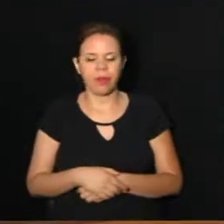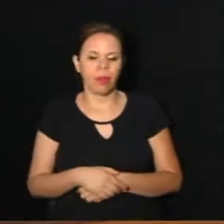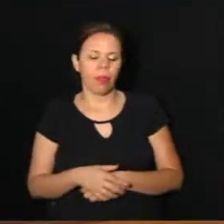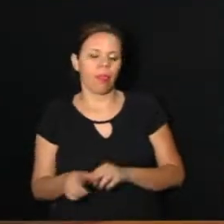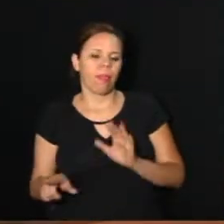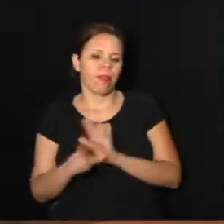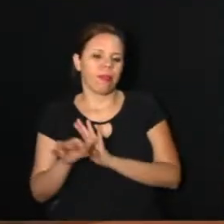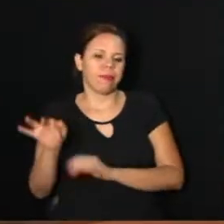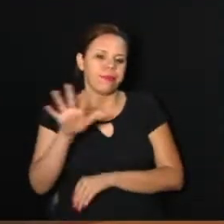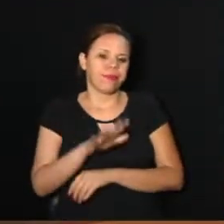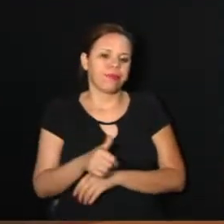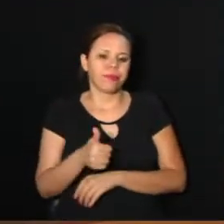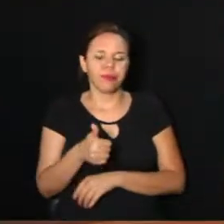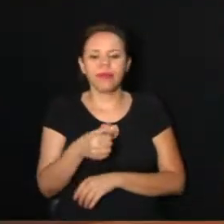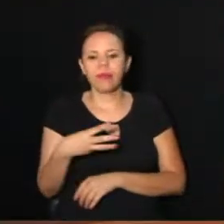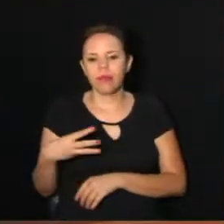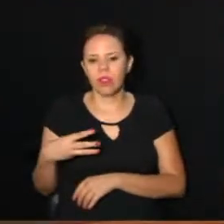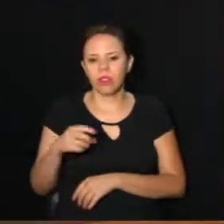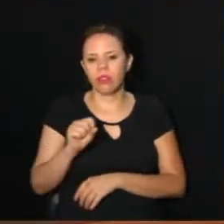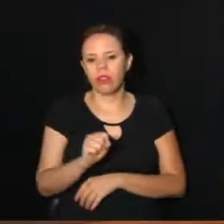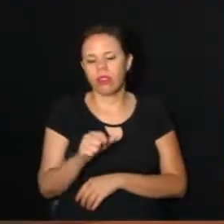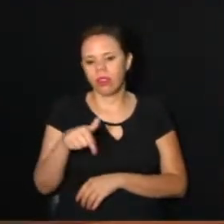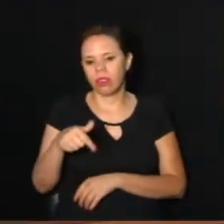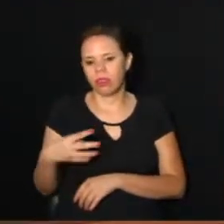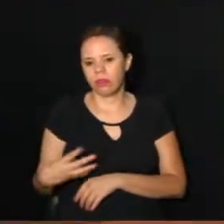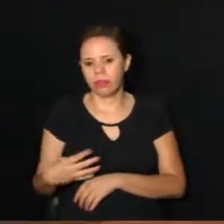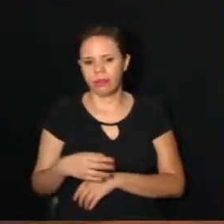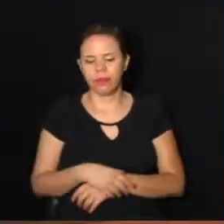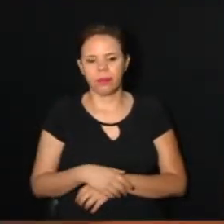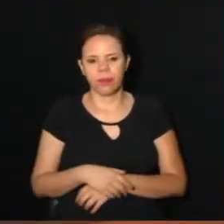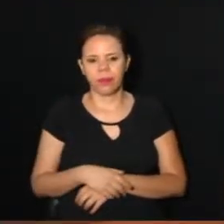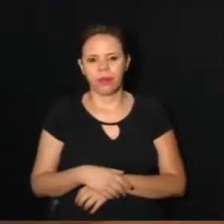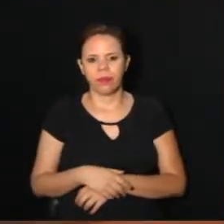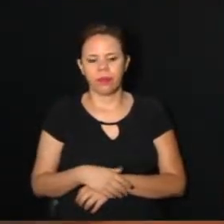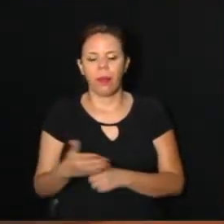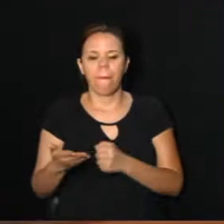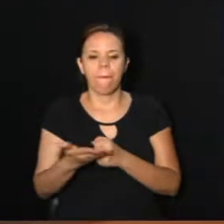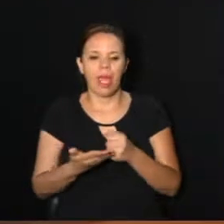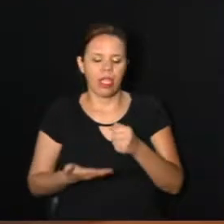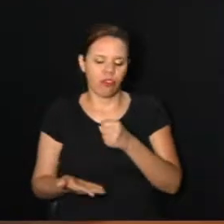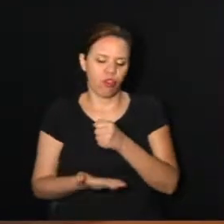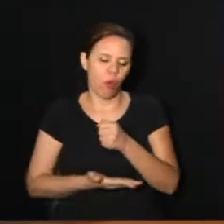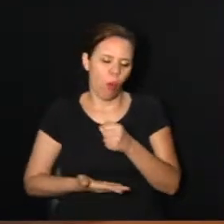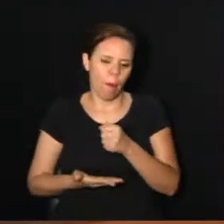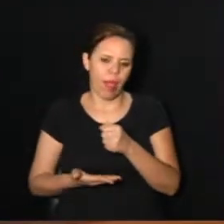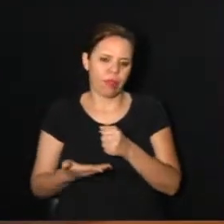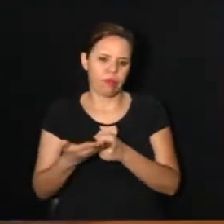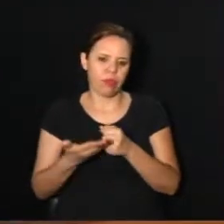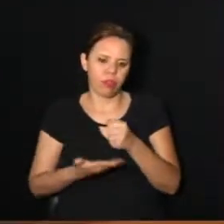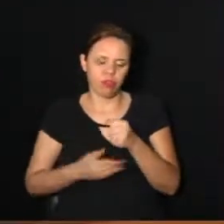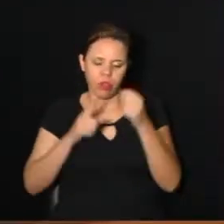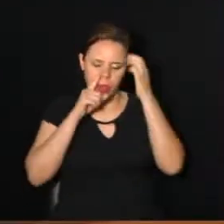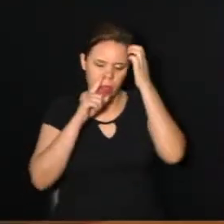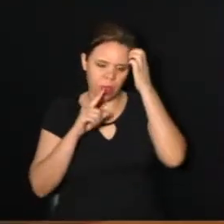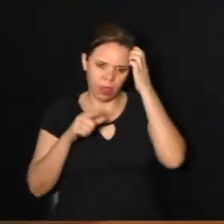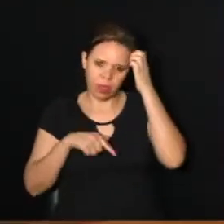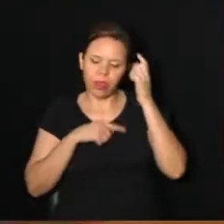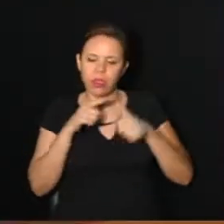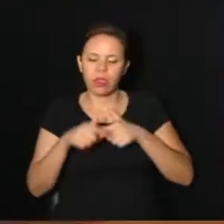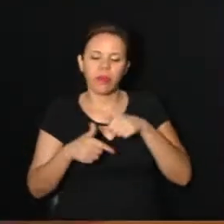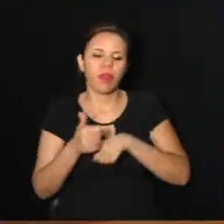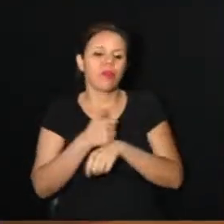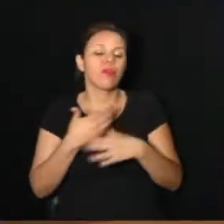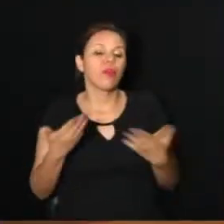federal 13.874, que diz médio risco ou baixo risco, a classificação de atividade cujo grau de